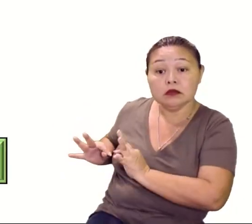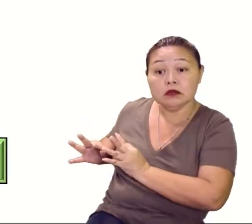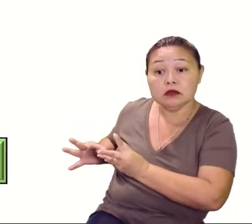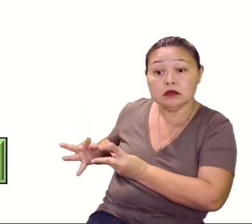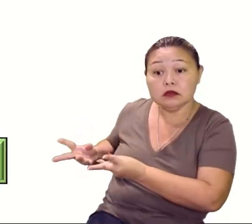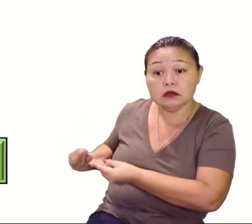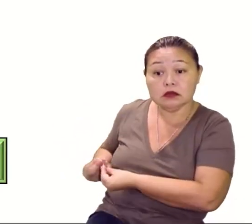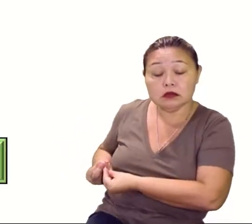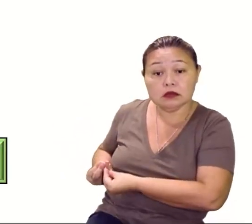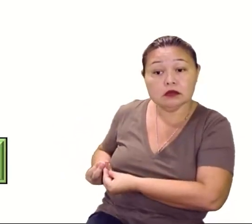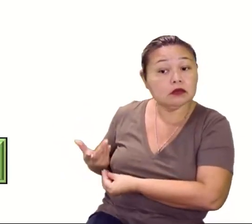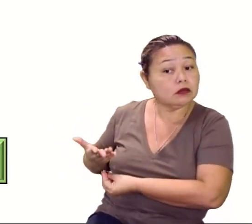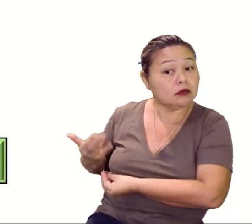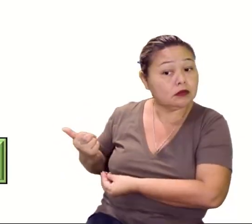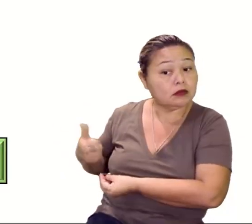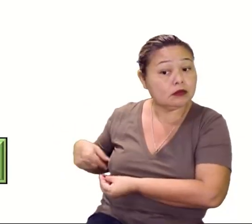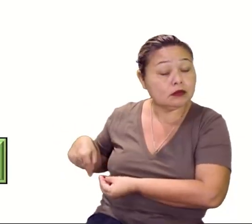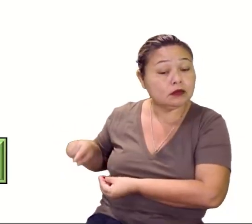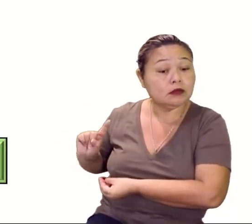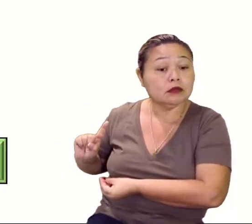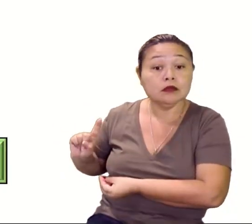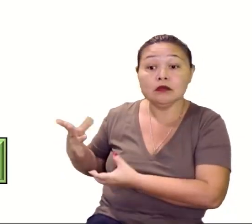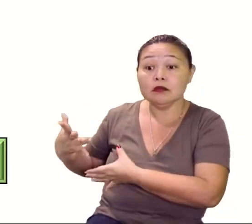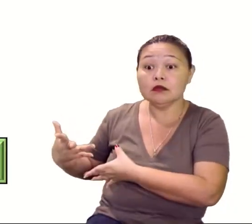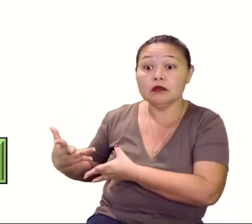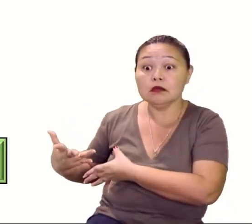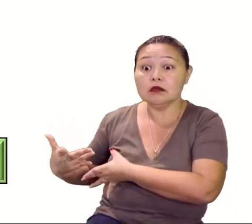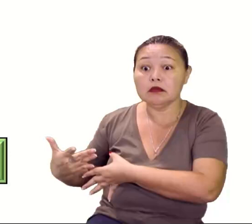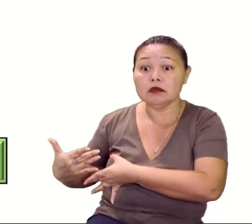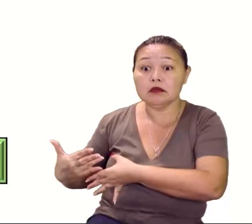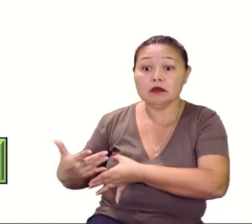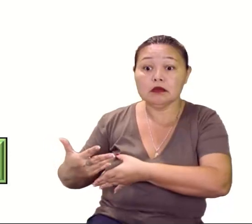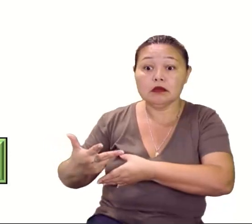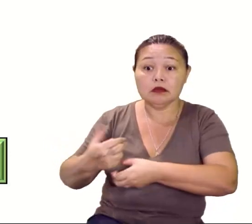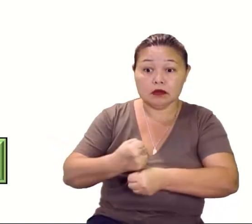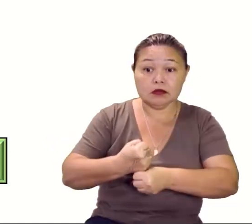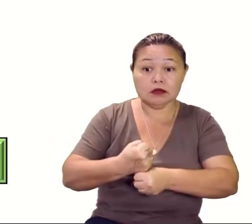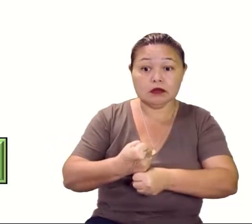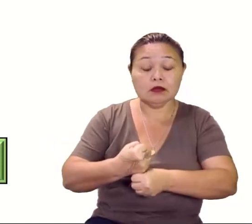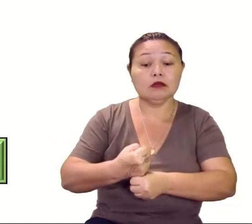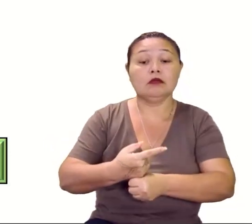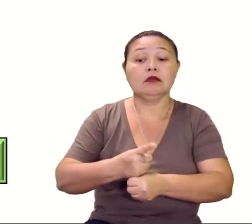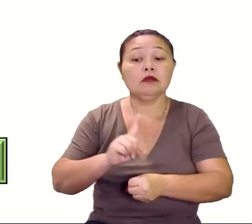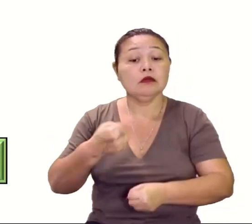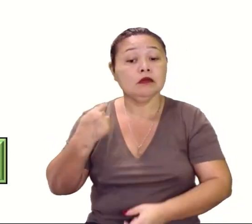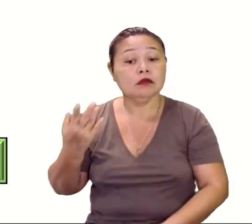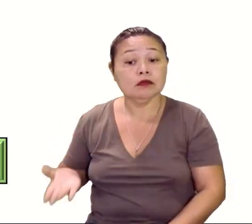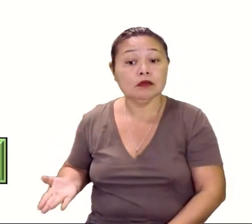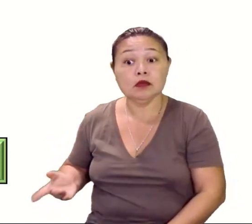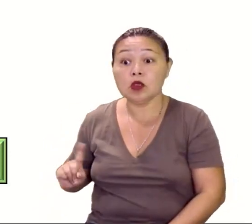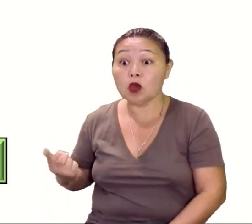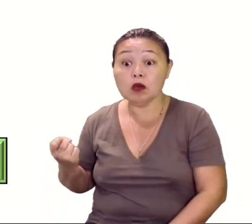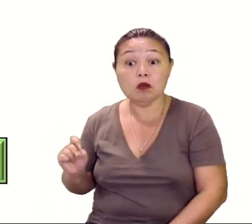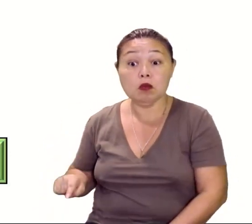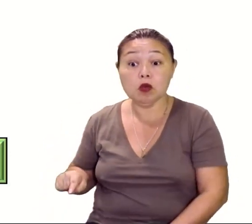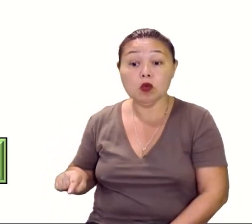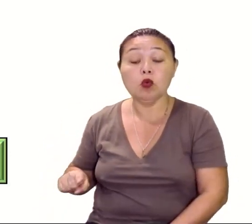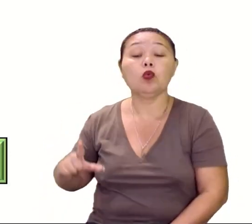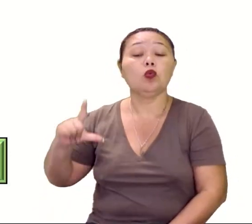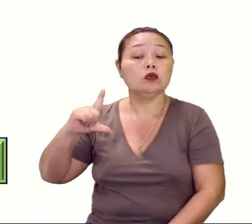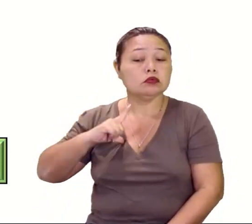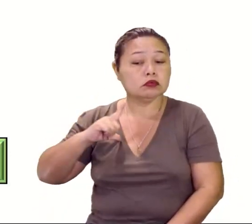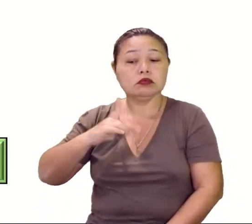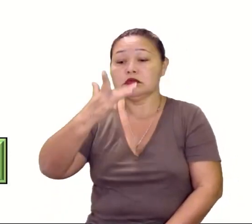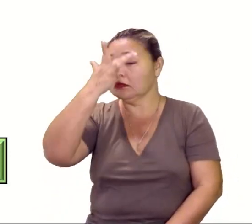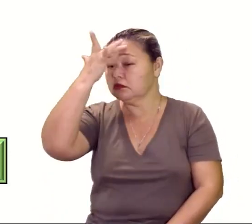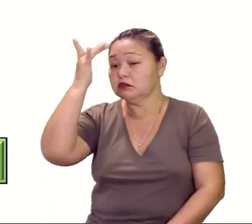tudo certinho. Vamos lá. Agora a gente vai somar tudo. E aqui a gente vai ver que realmente não chegou em 1000. Não chegou em 1000. Então teve pessoas